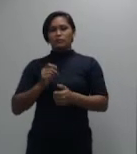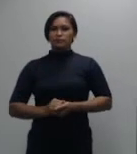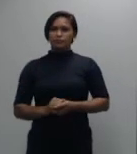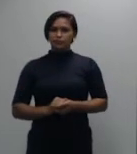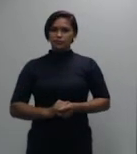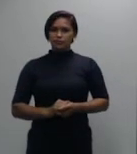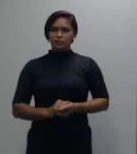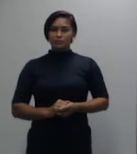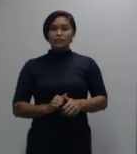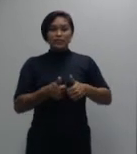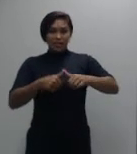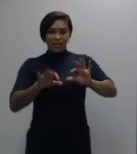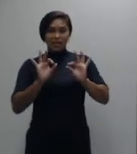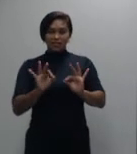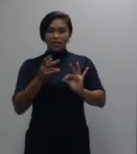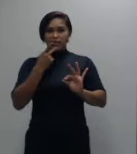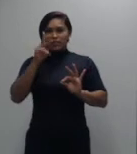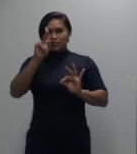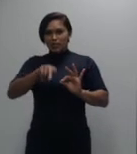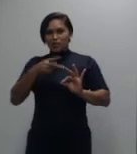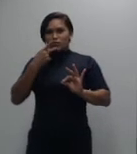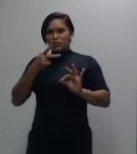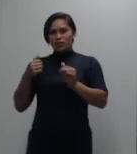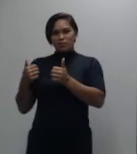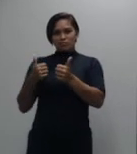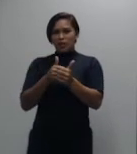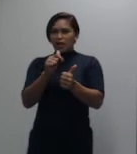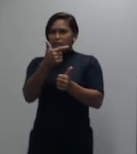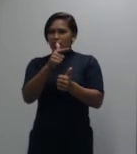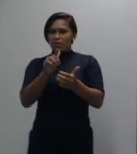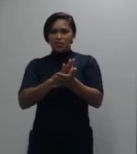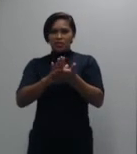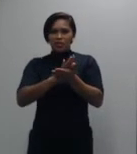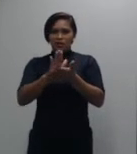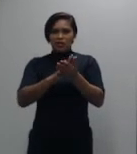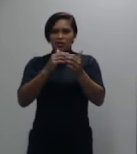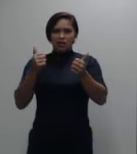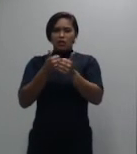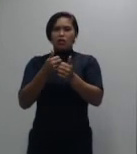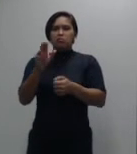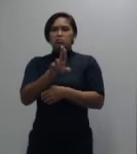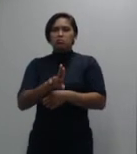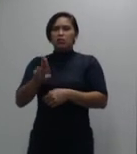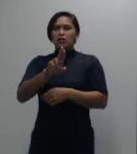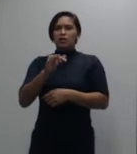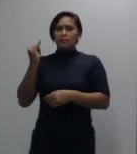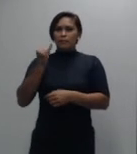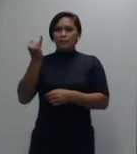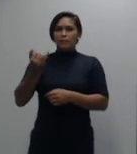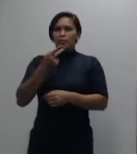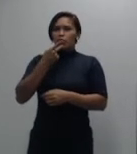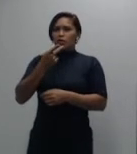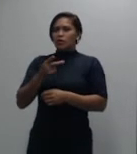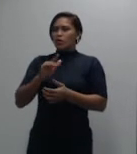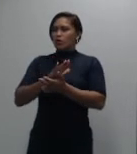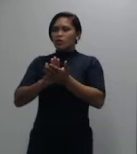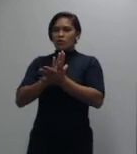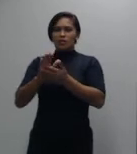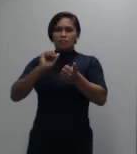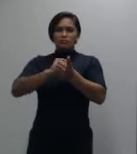assim tutela pleiteada não tiveram o condão de trazer alguma utilidade ao referente ou não furar a